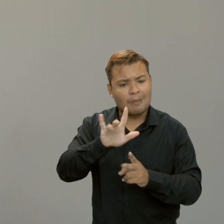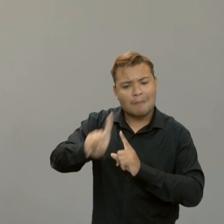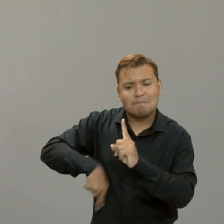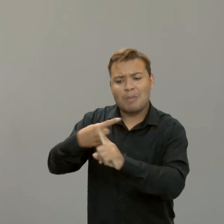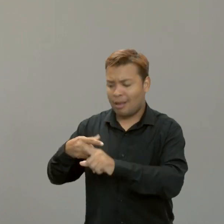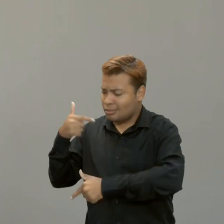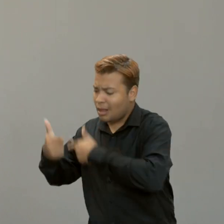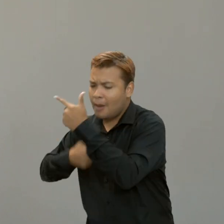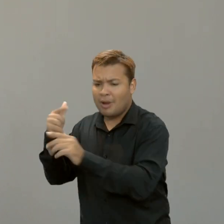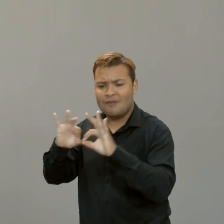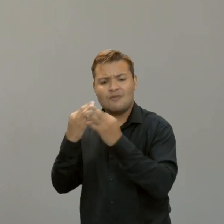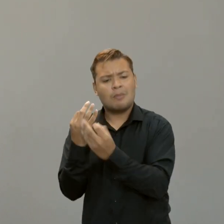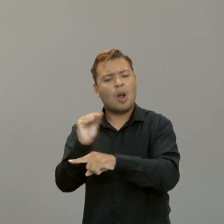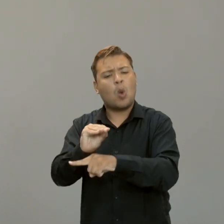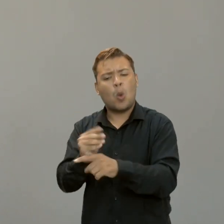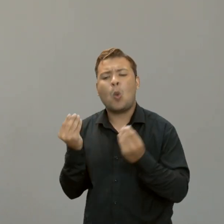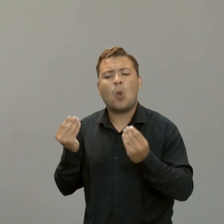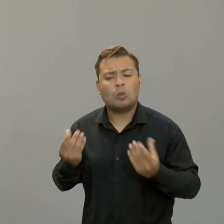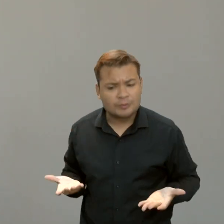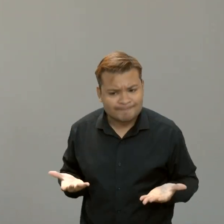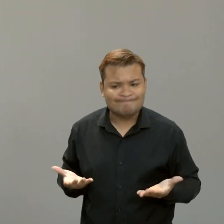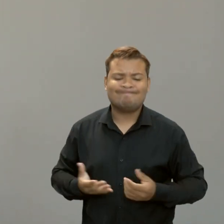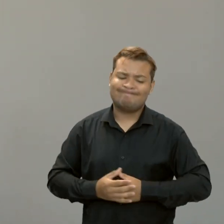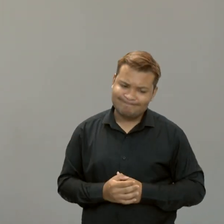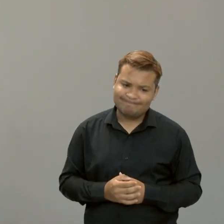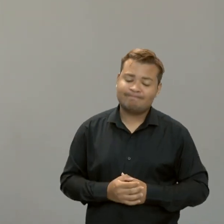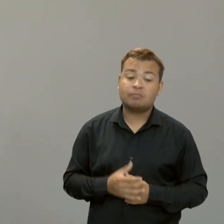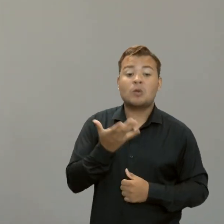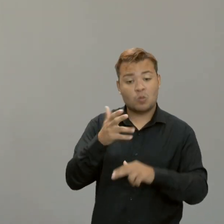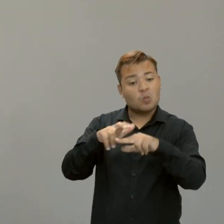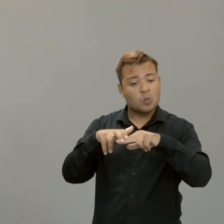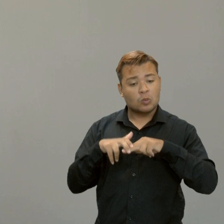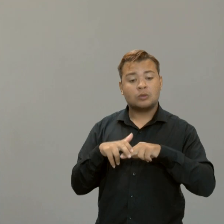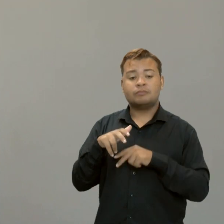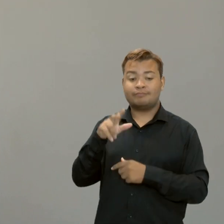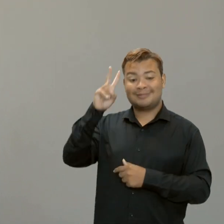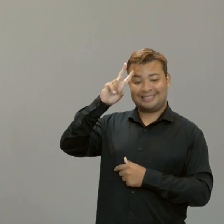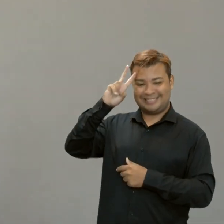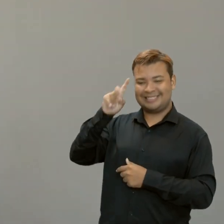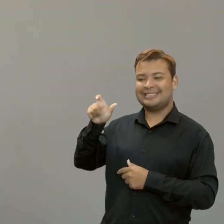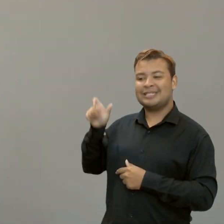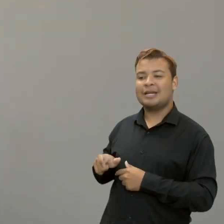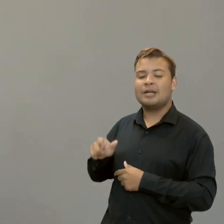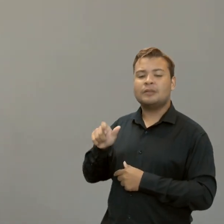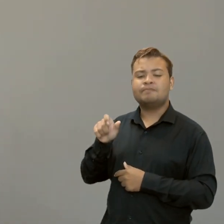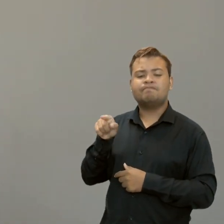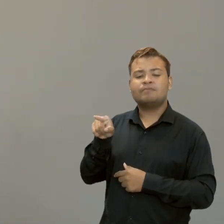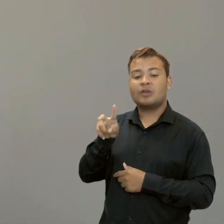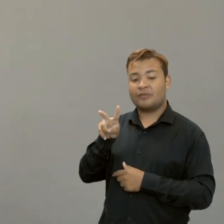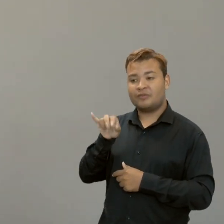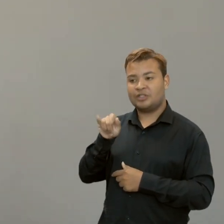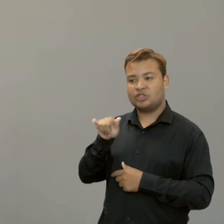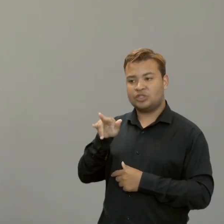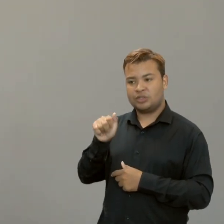para sustentar a família. Então, a gente diz que, lembrando, né, a Simone de Beauvoir, não, lembrando Virginia